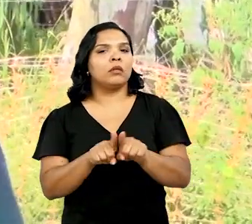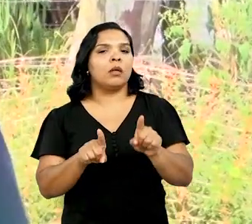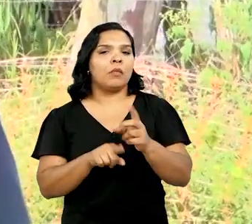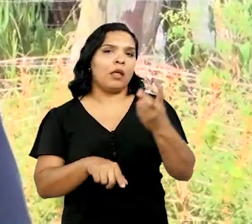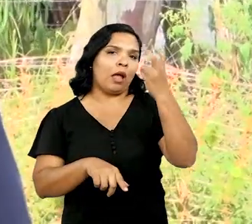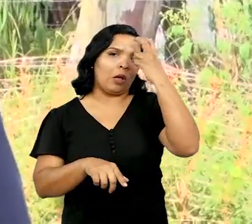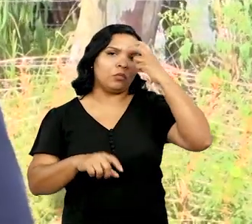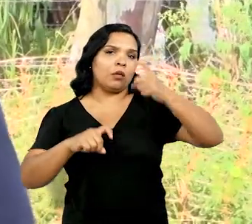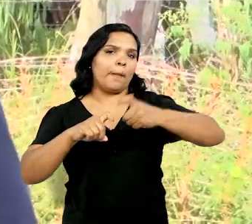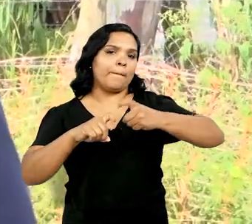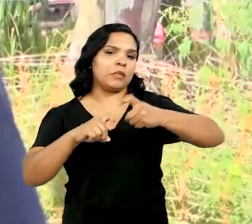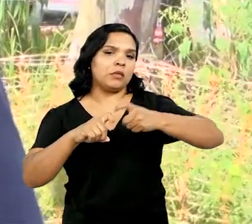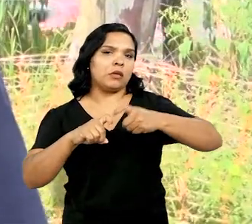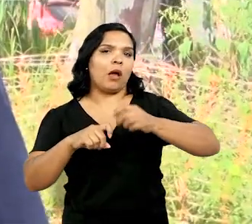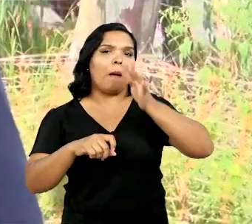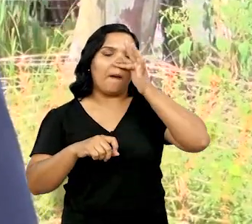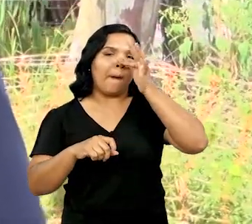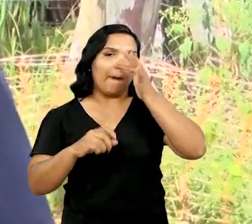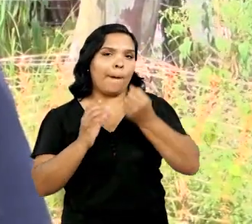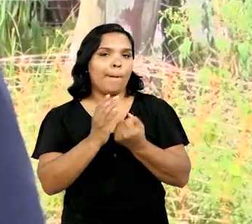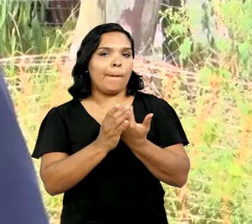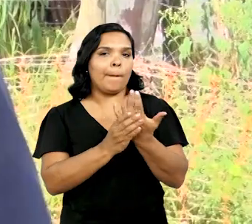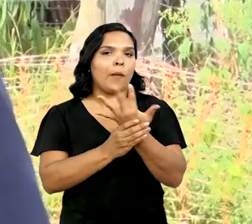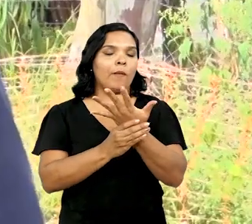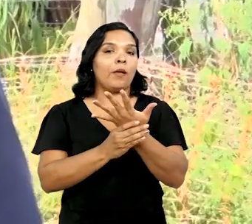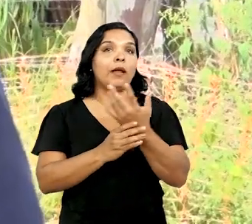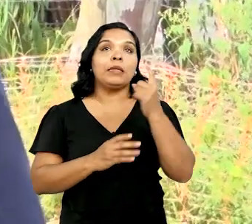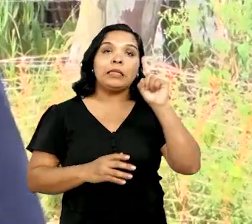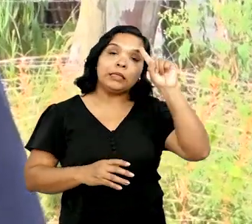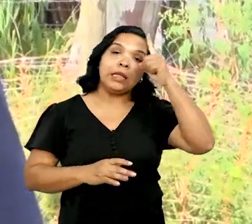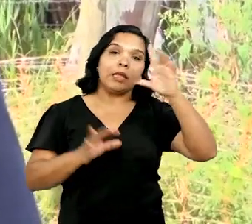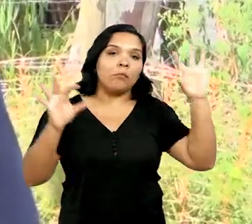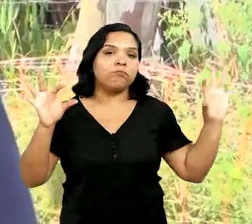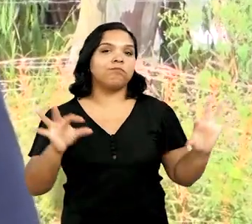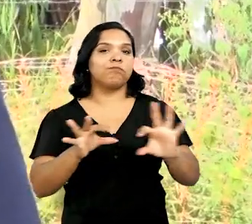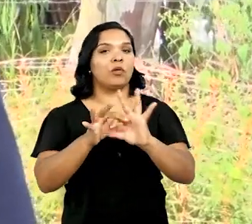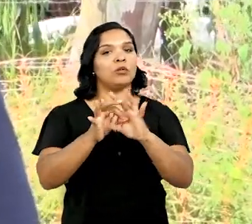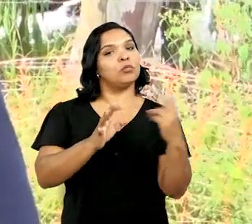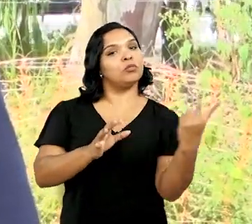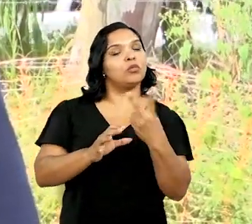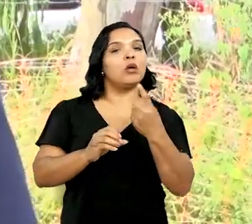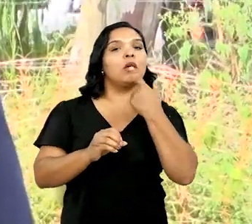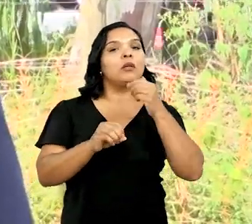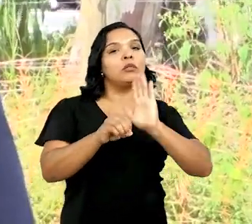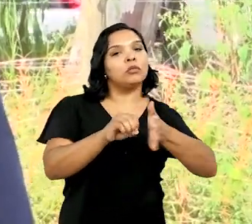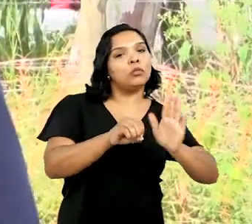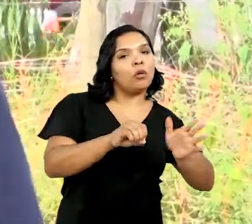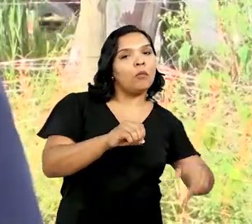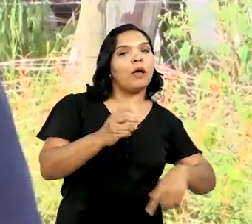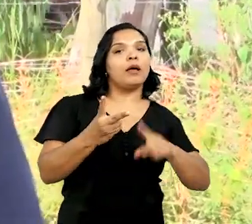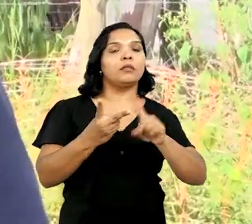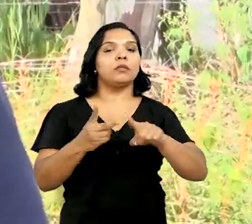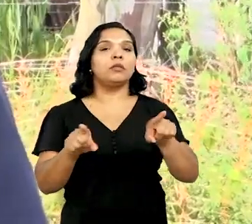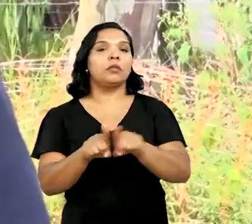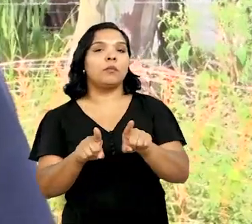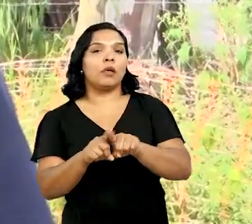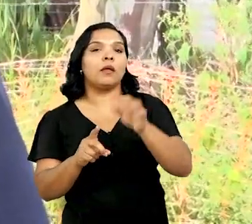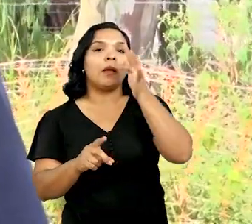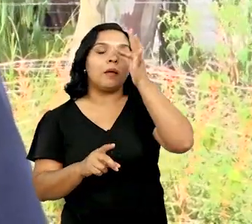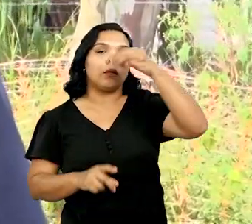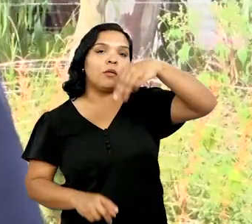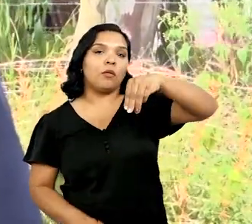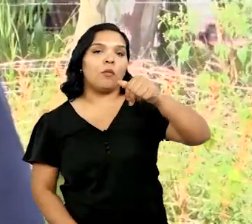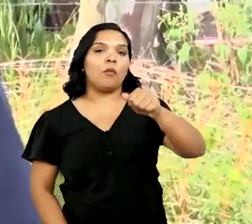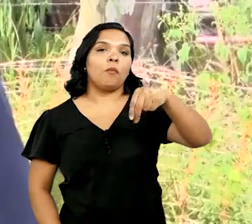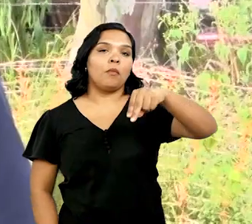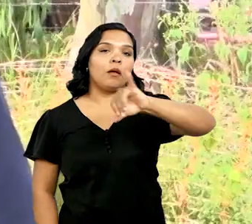a cultura medicinal, que foi o manjericão, e aí a gente teve a ideia de consorciar o fruto do tomate, a planta do tomate, com o manjericão,